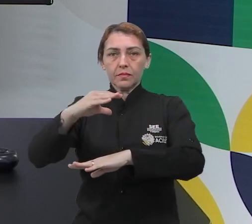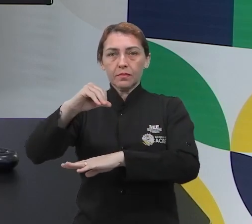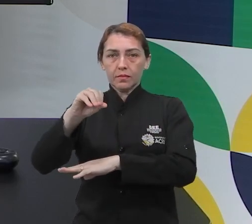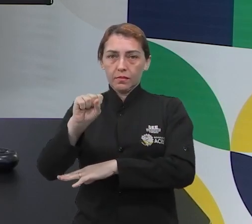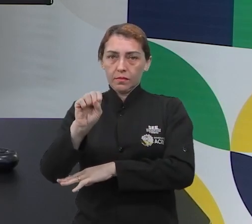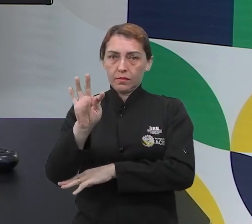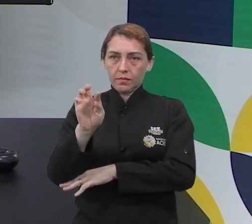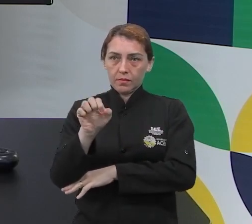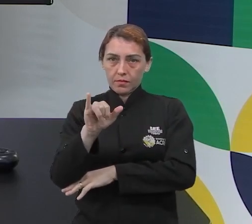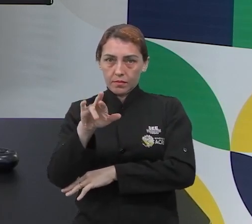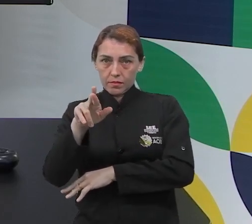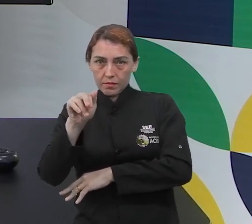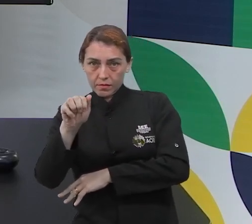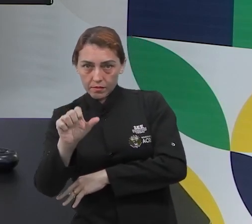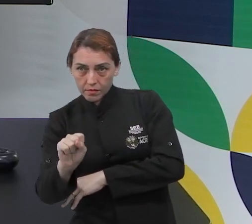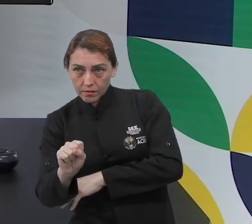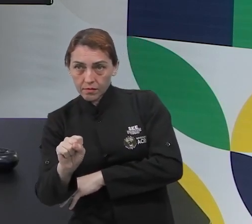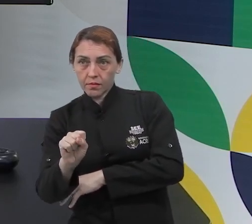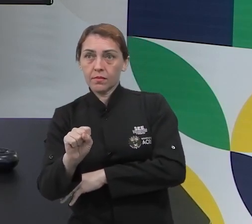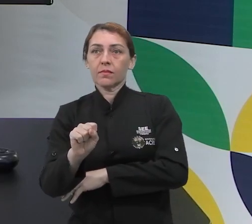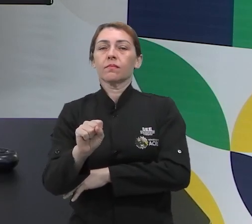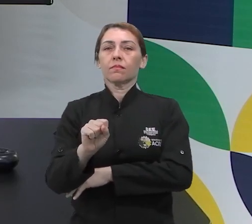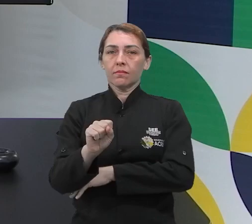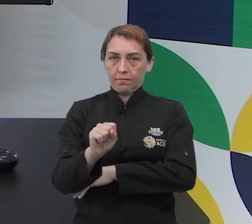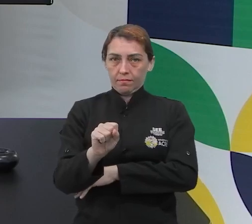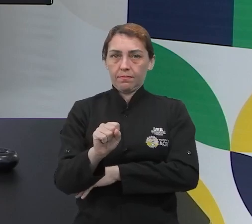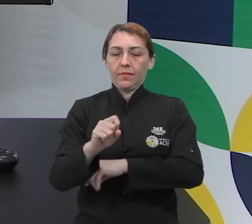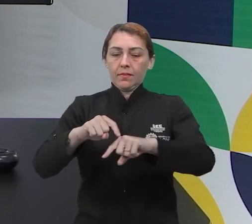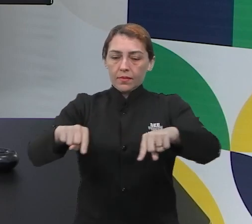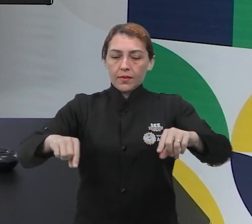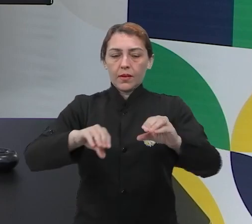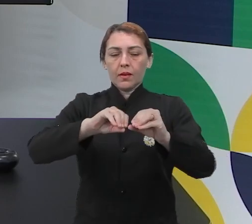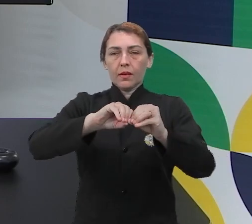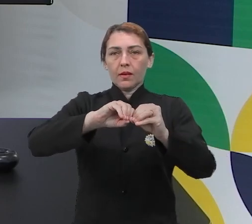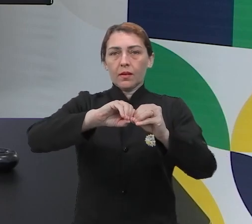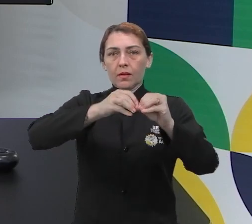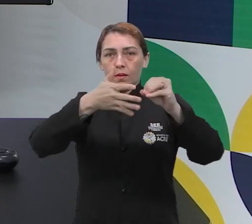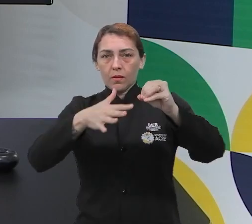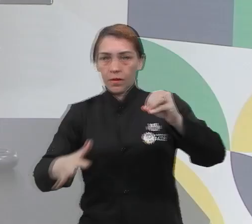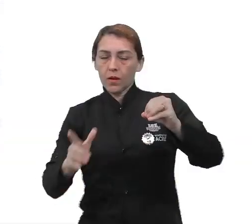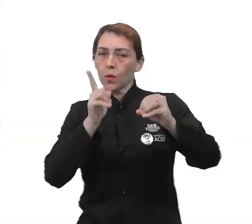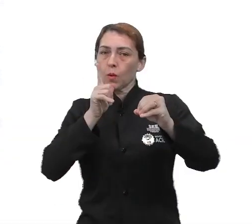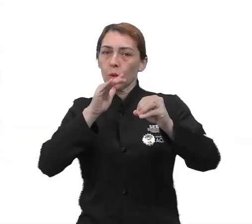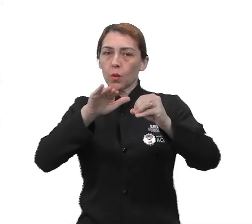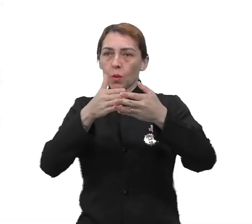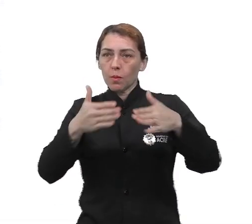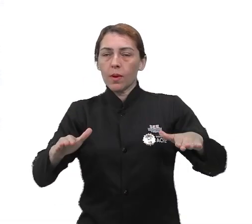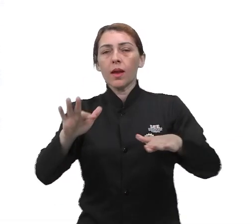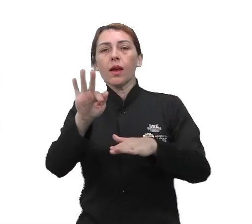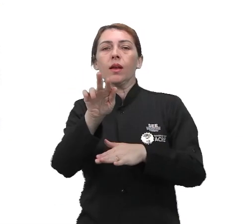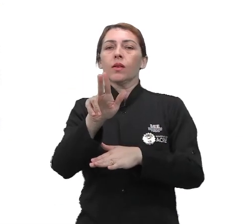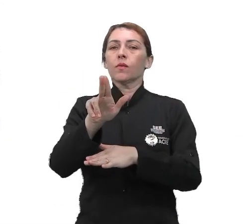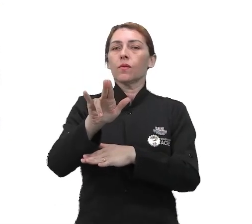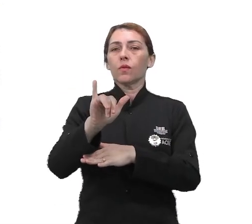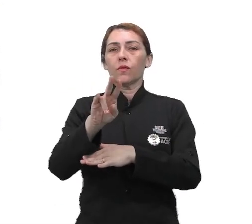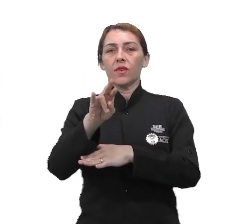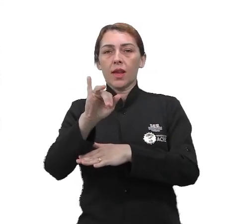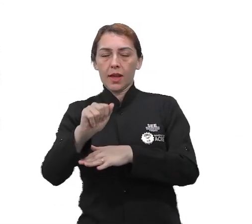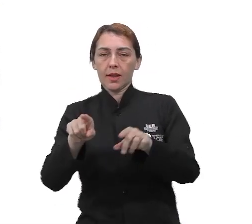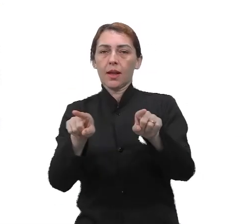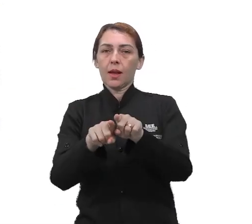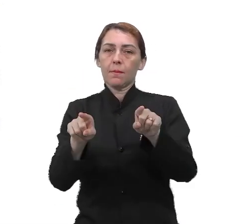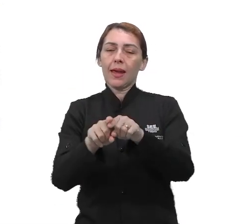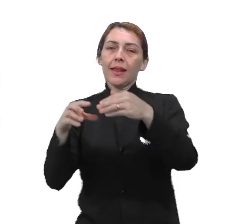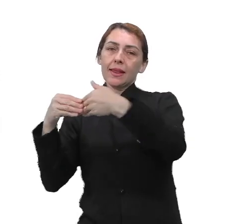costeiras, que é aquela parte ali da planície que está ao redor do oceano, tá? Do mar. As fluviais, formadas por